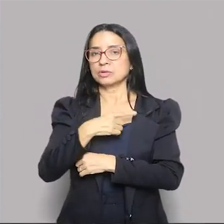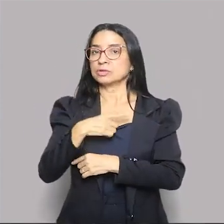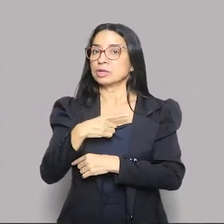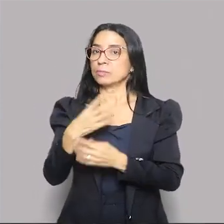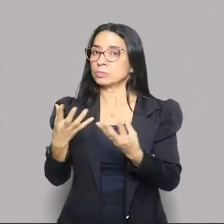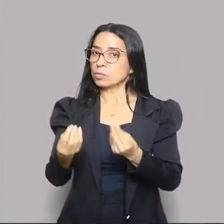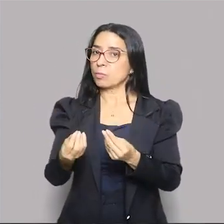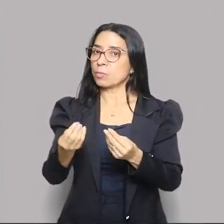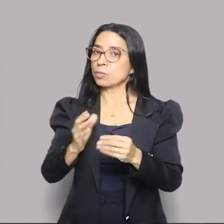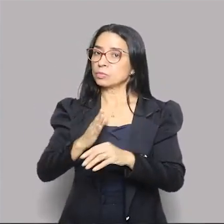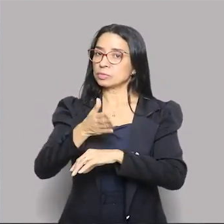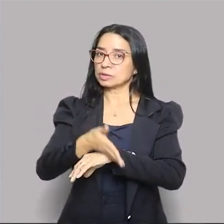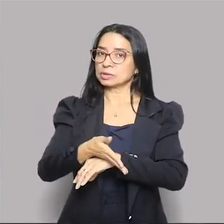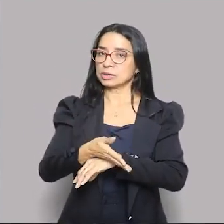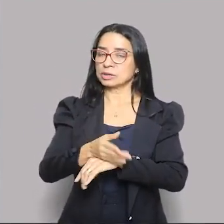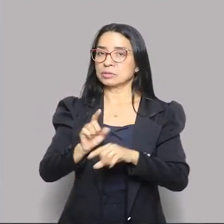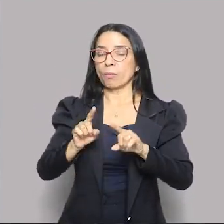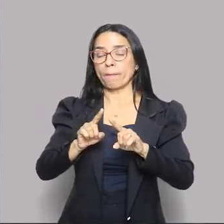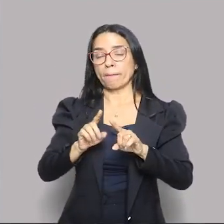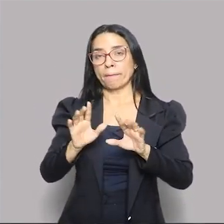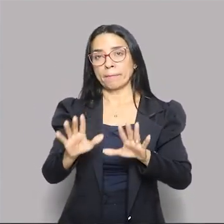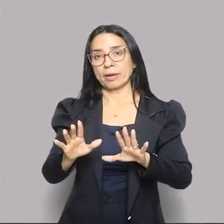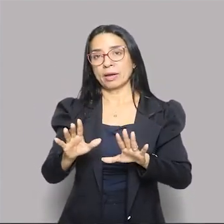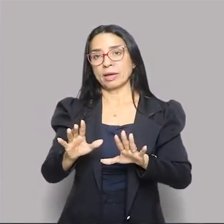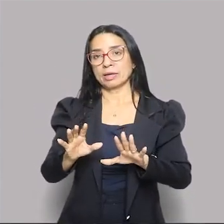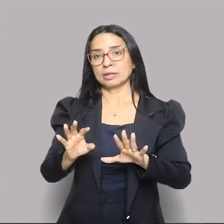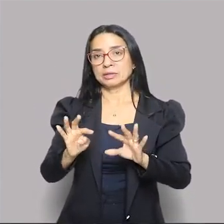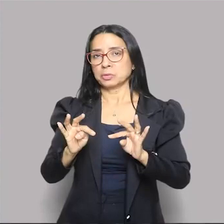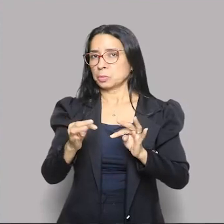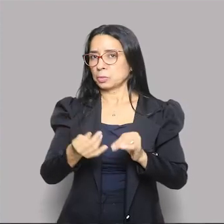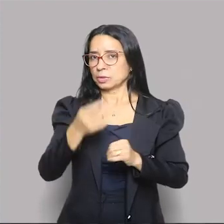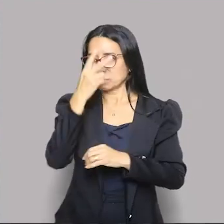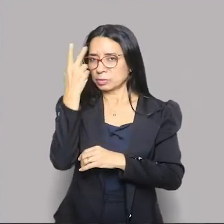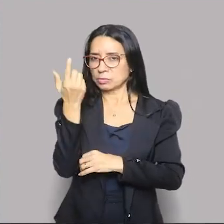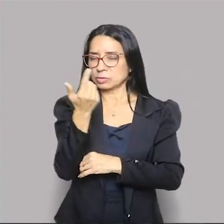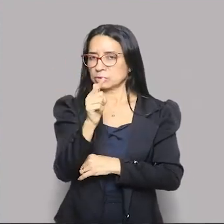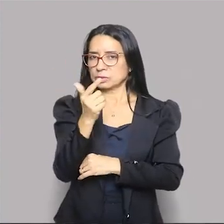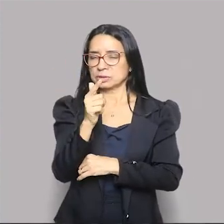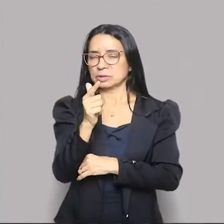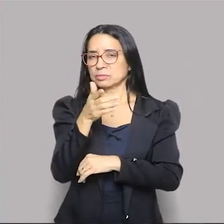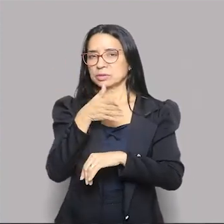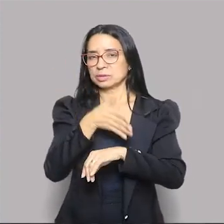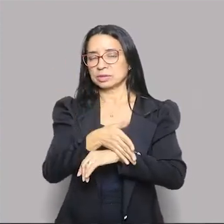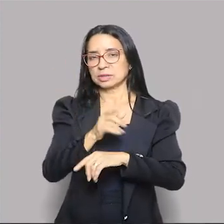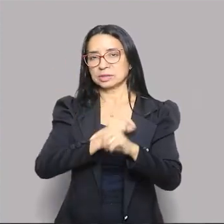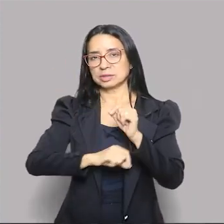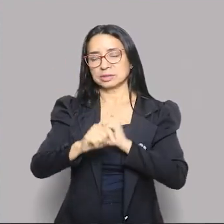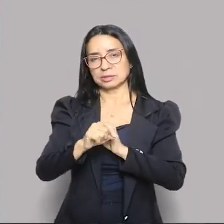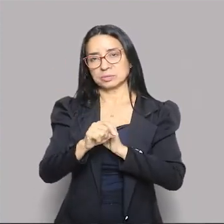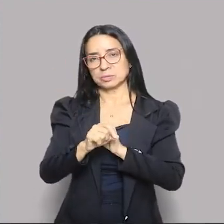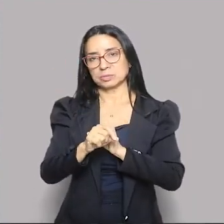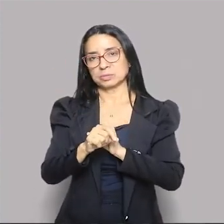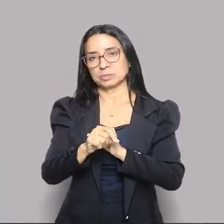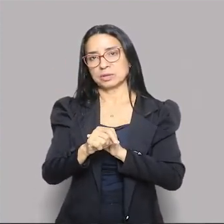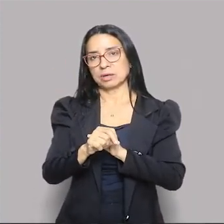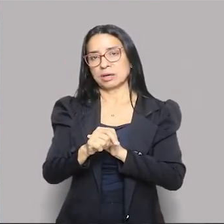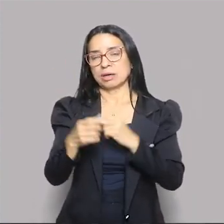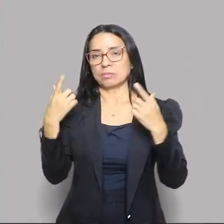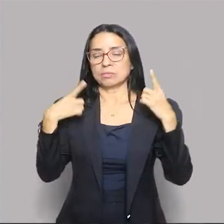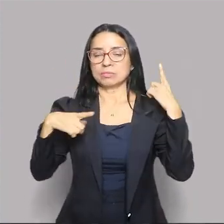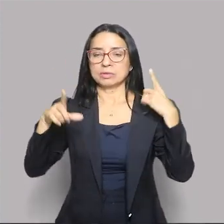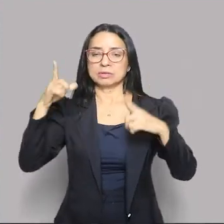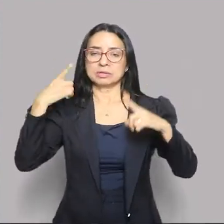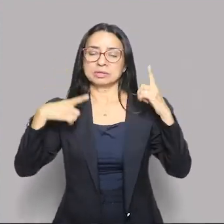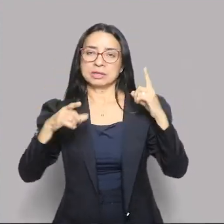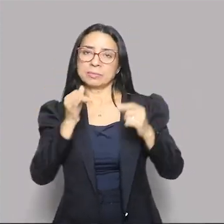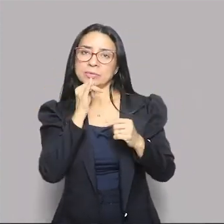acesso a todos os instrumentos de lazer, como por exemplo, são só exemplos, teatro, cinemas e até praças, né? E isso